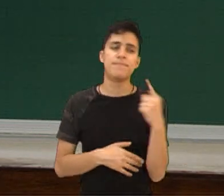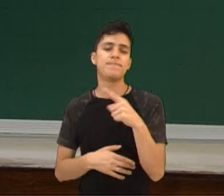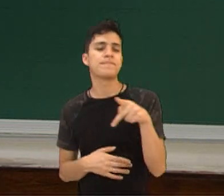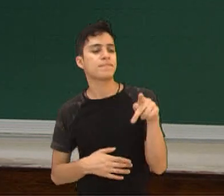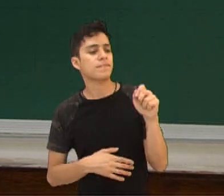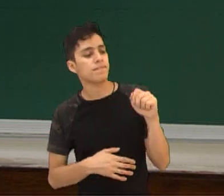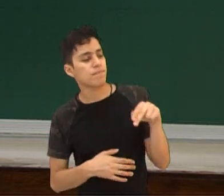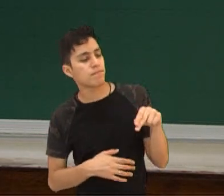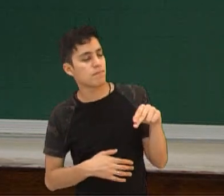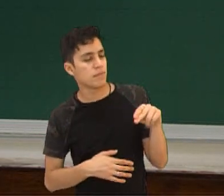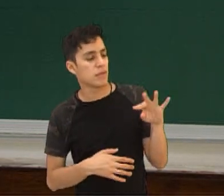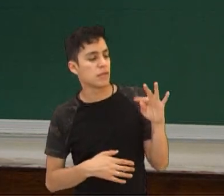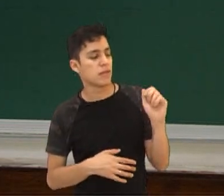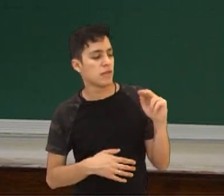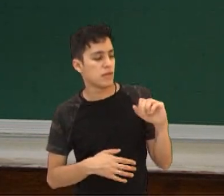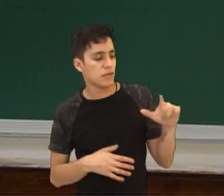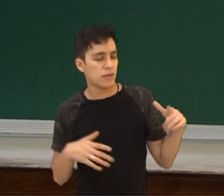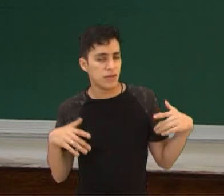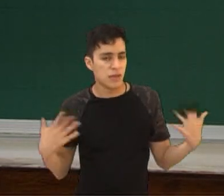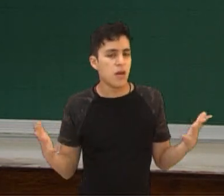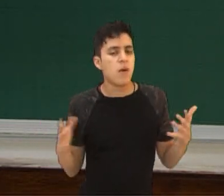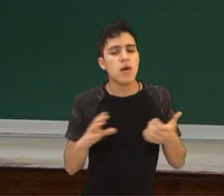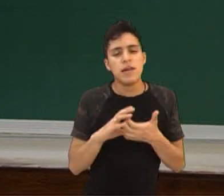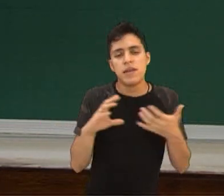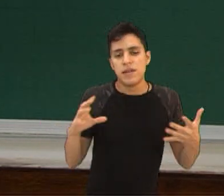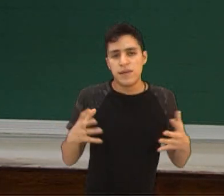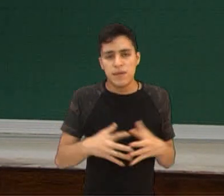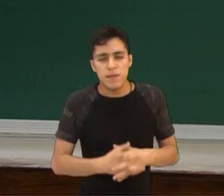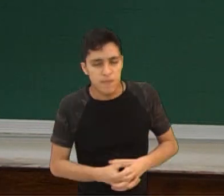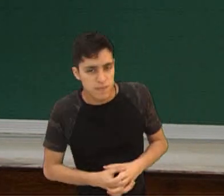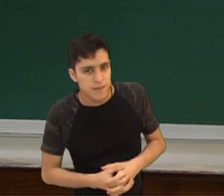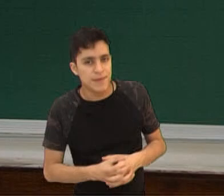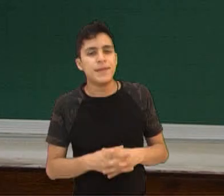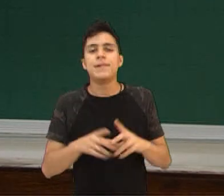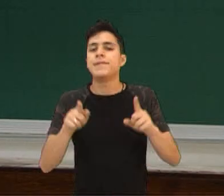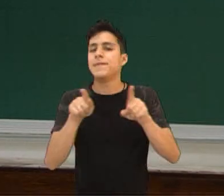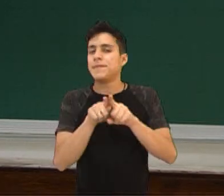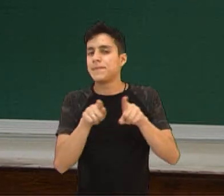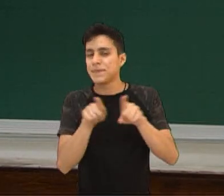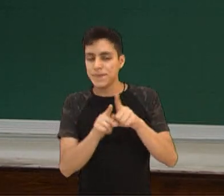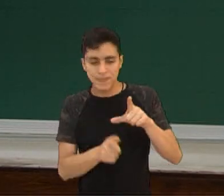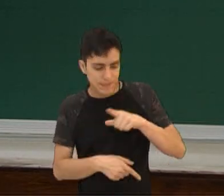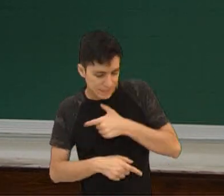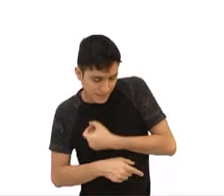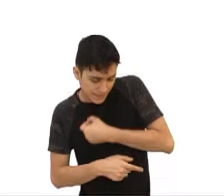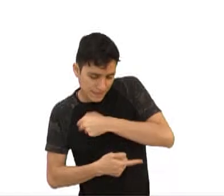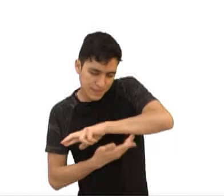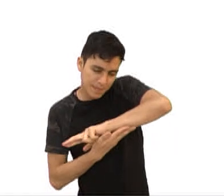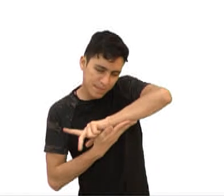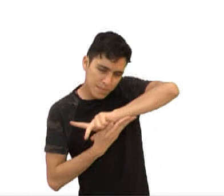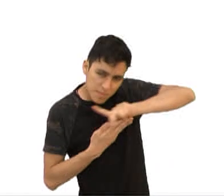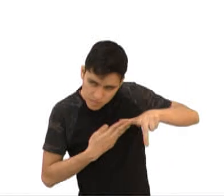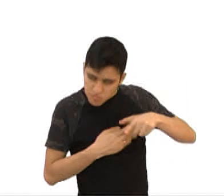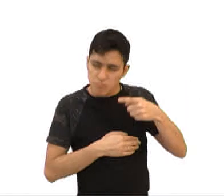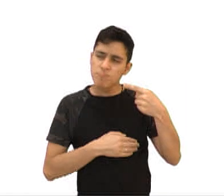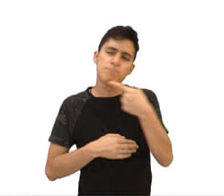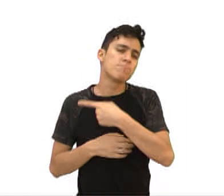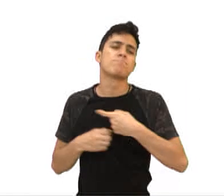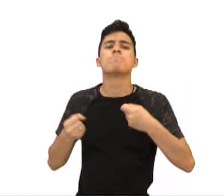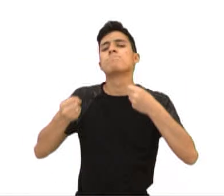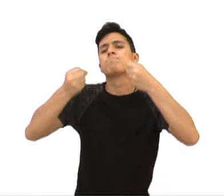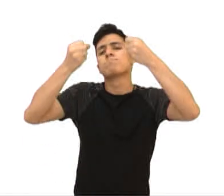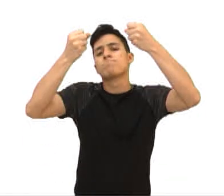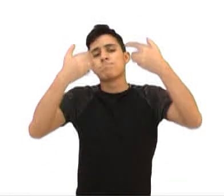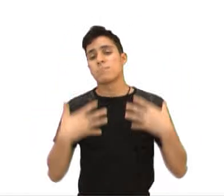ali na reportagem, o bioma da reportagem. Quais são as características? Também tem uma alta biodiversidade. Está dizendo aqui, ó, que é a